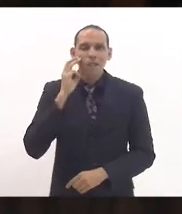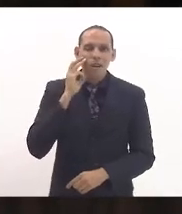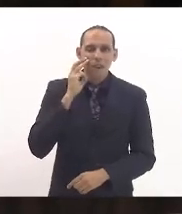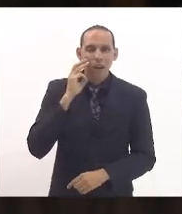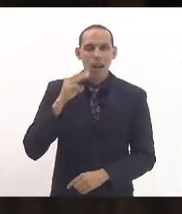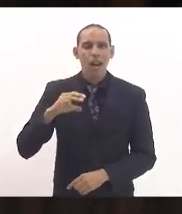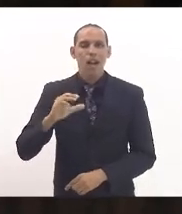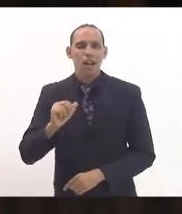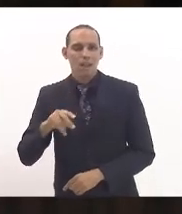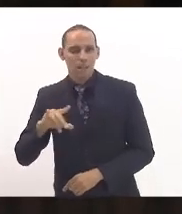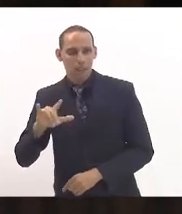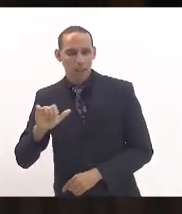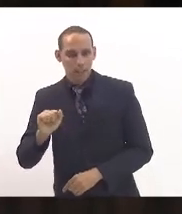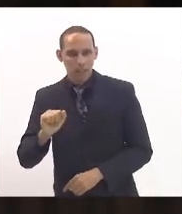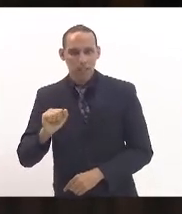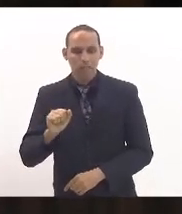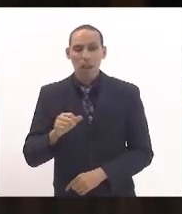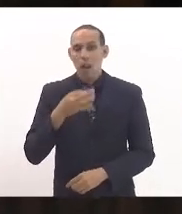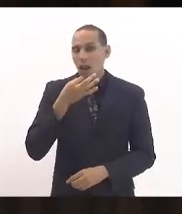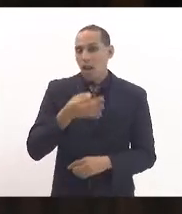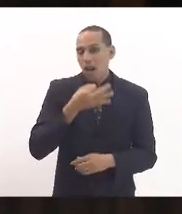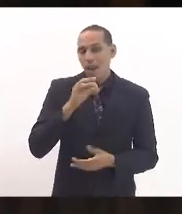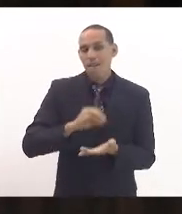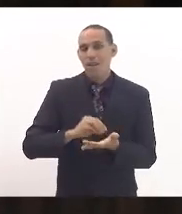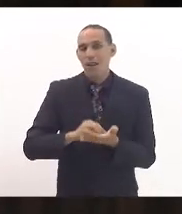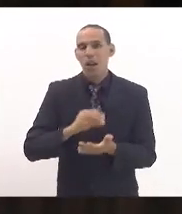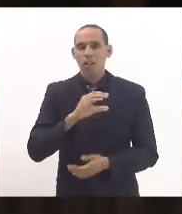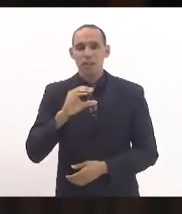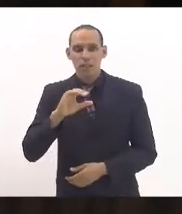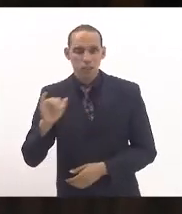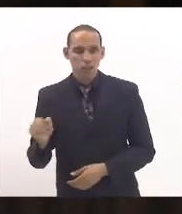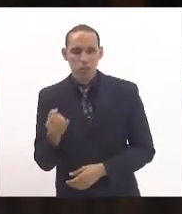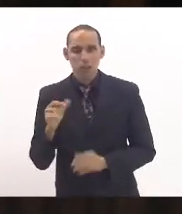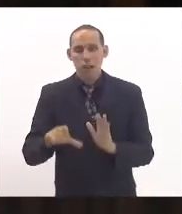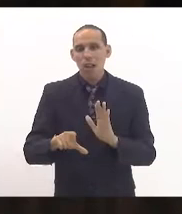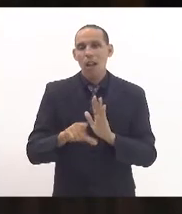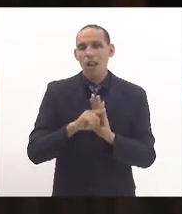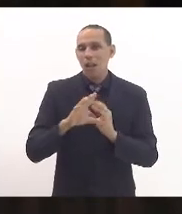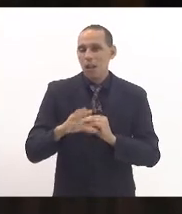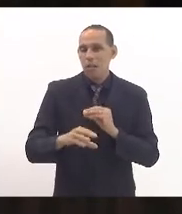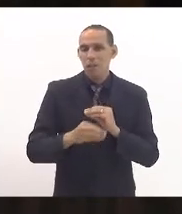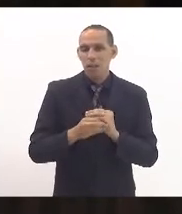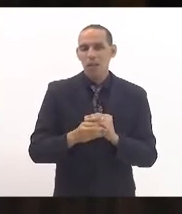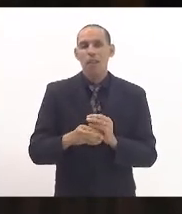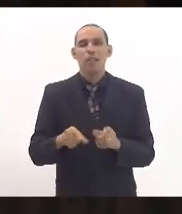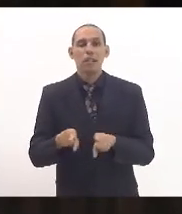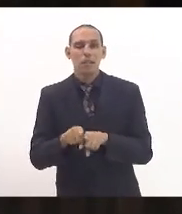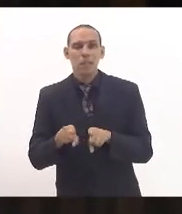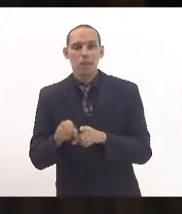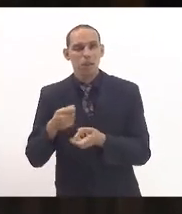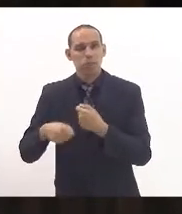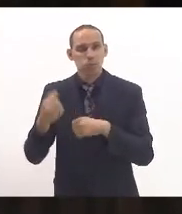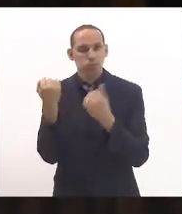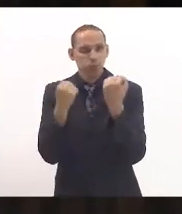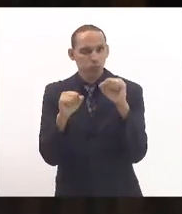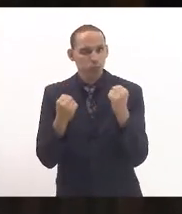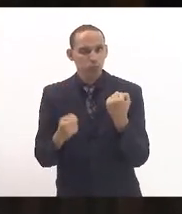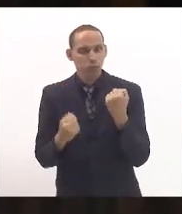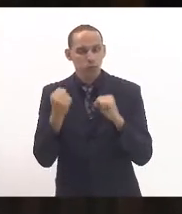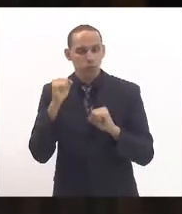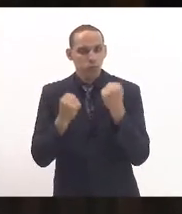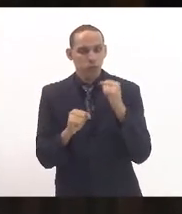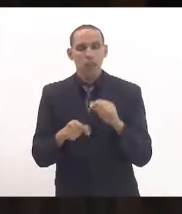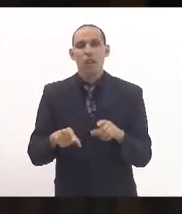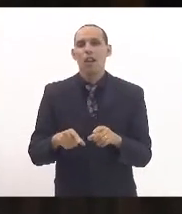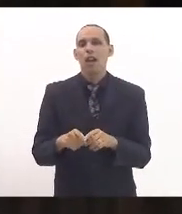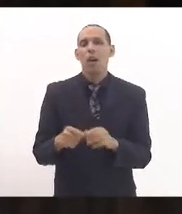Canella. Pendente de pareceres das comissões de Constituição e Justiça, de Legislação Condicional Complementar e Códigos, de Economia, Indústria e Comércio, de Orçamento,